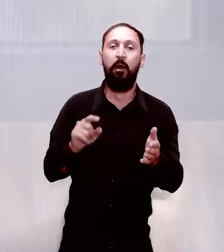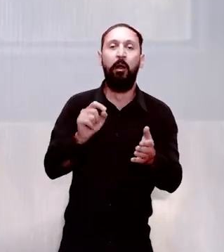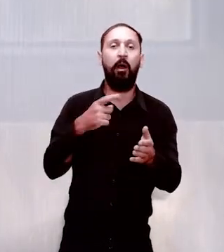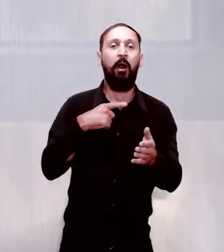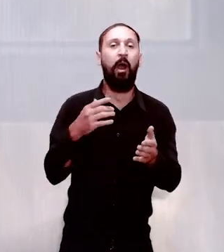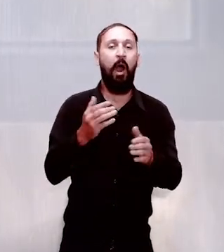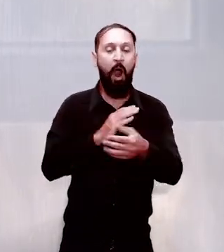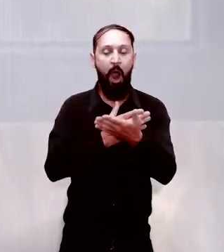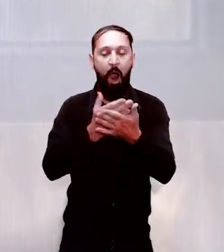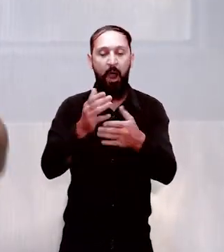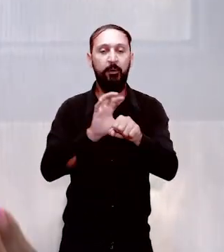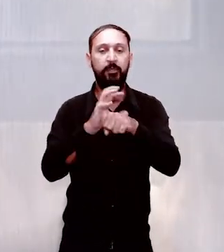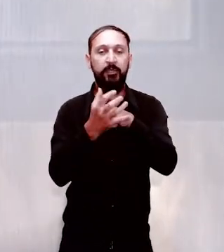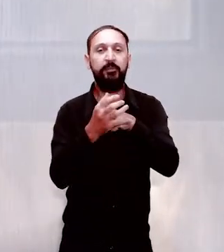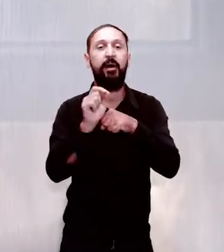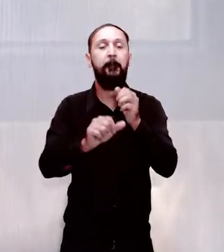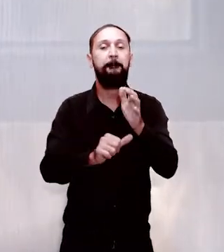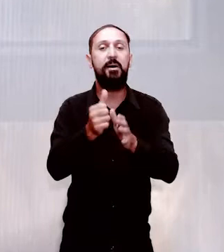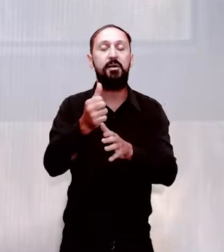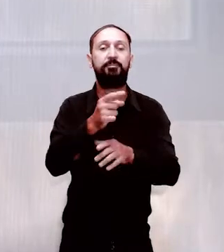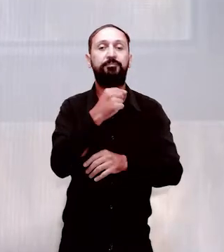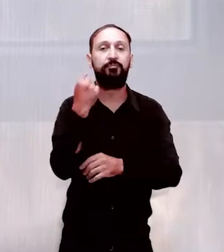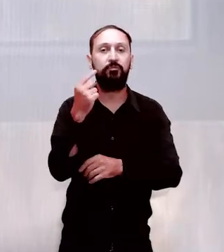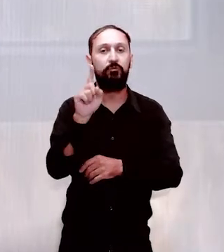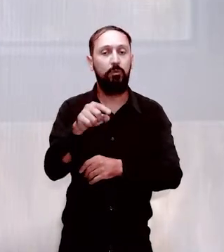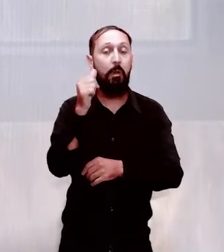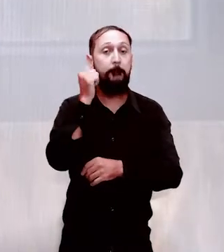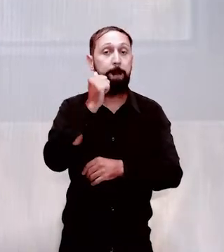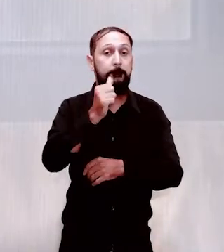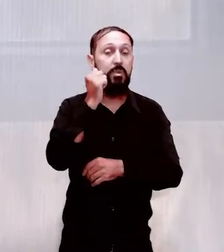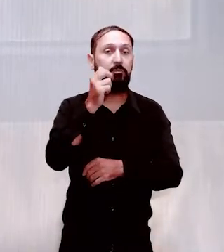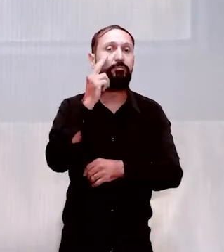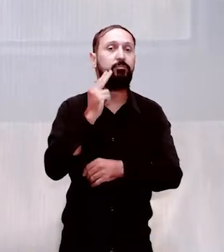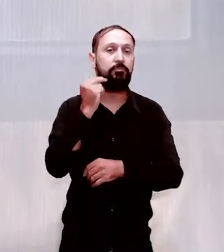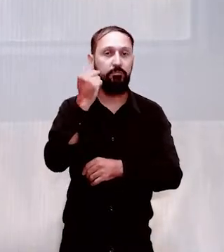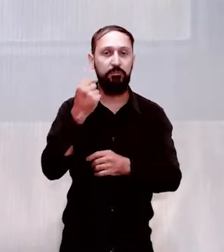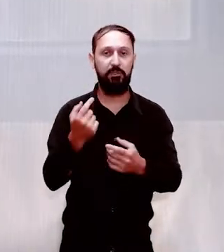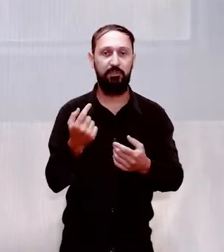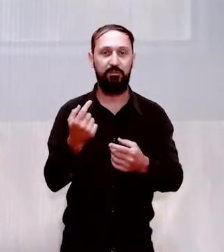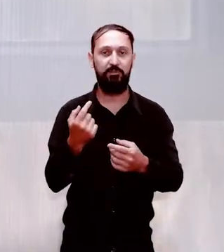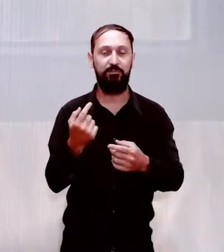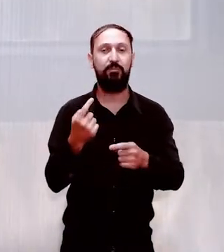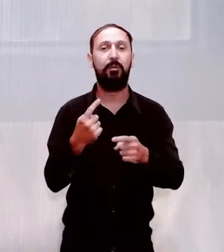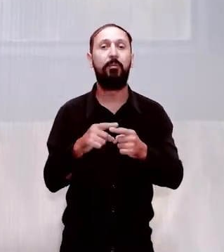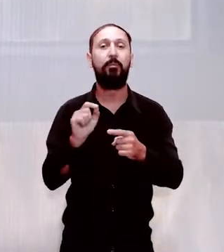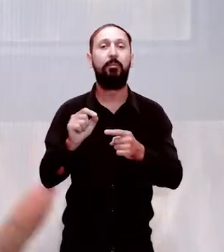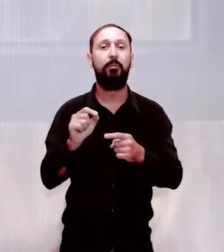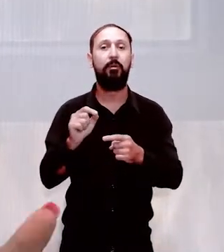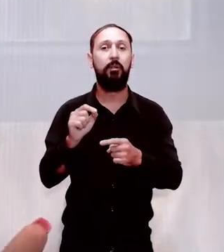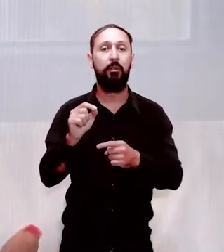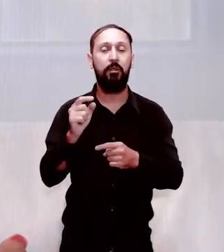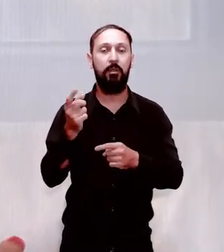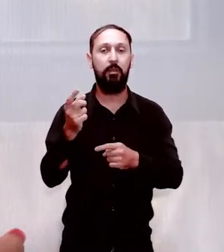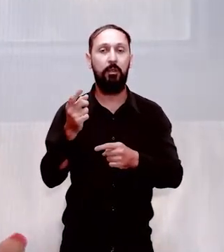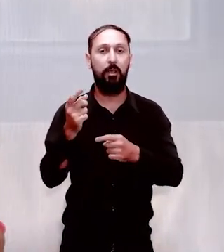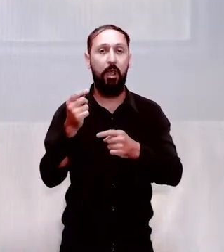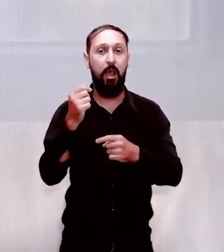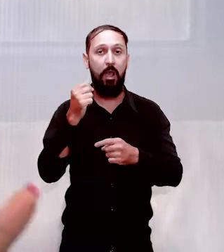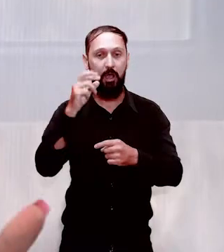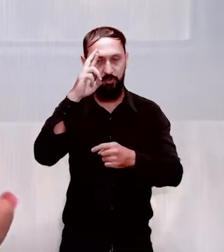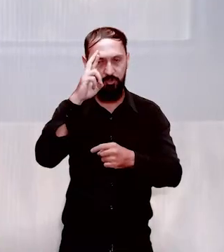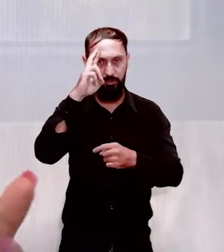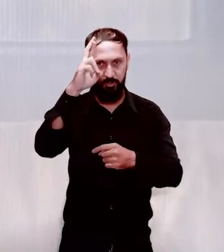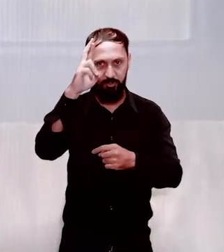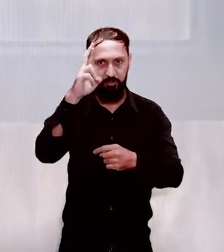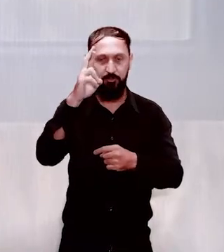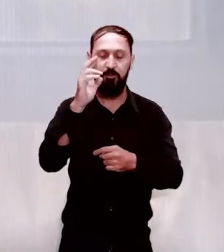mais recentemente o caso da Covid-19, que a primeira pessoa que morreu foi uma mulher negra, porque a sua patroa